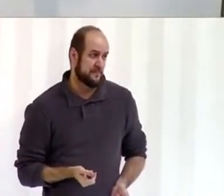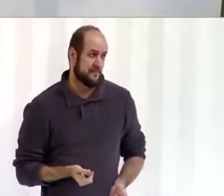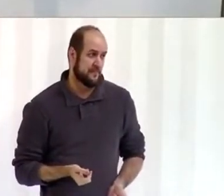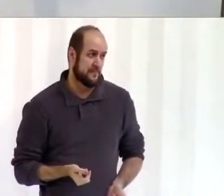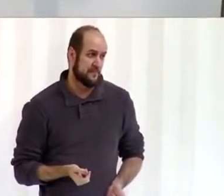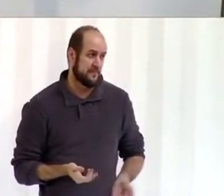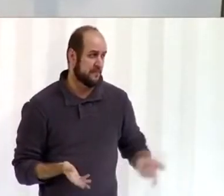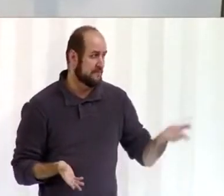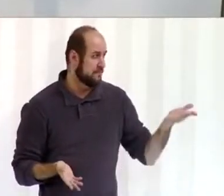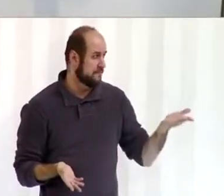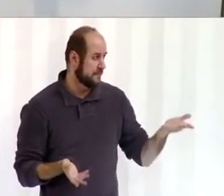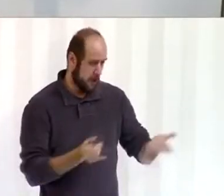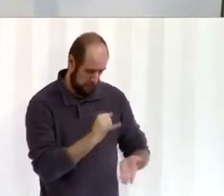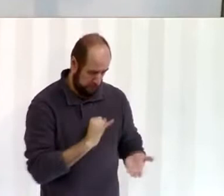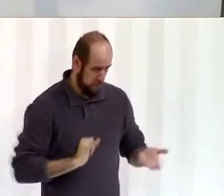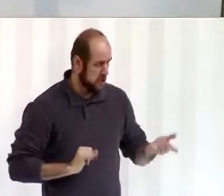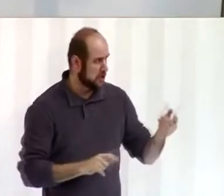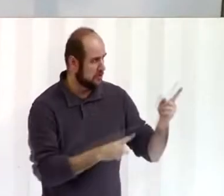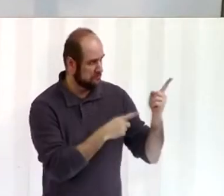caro imperador,